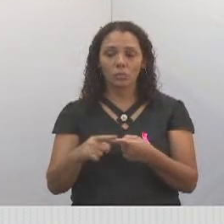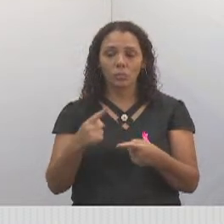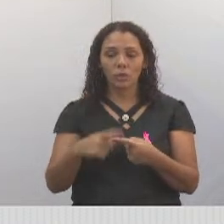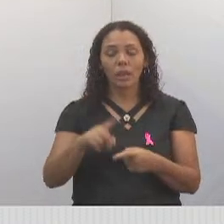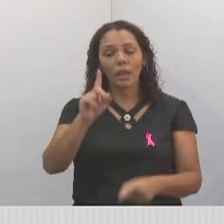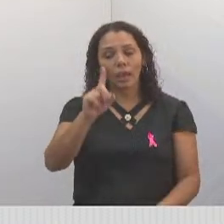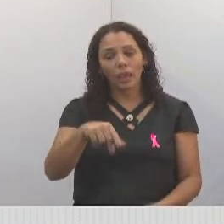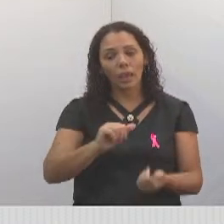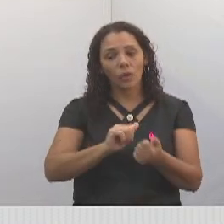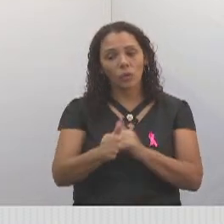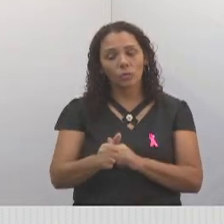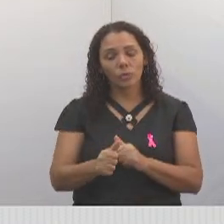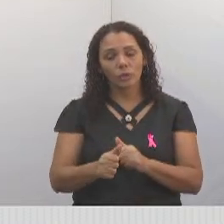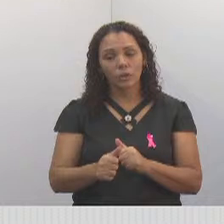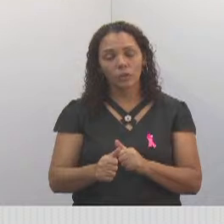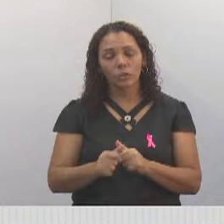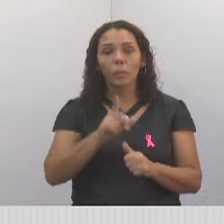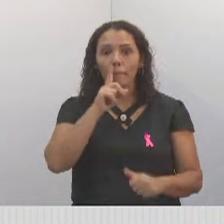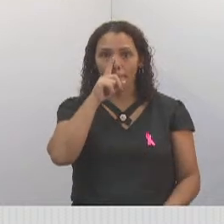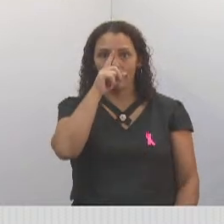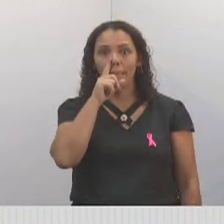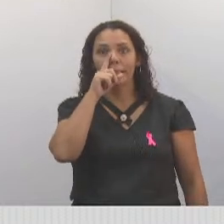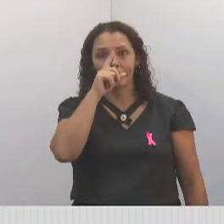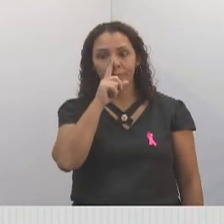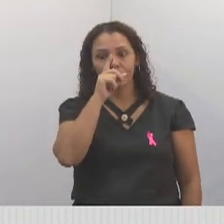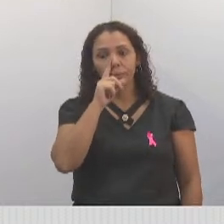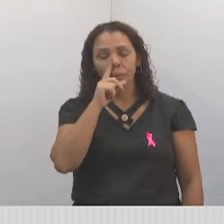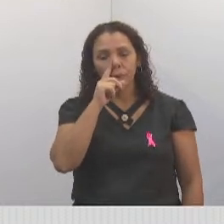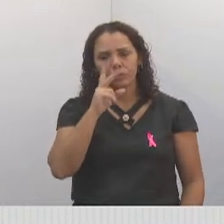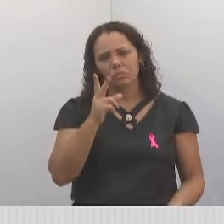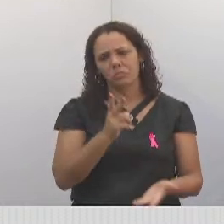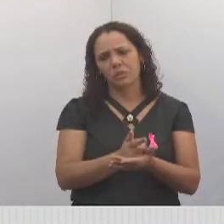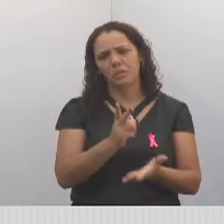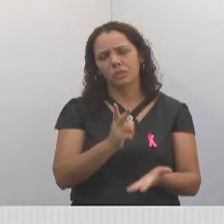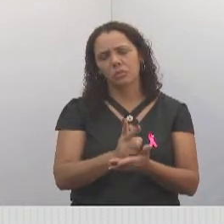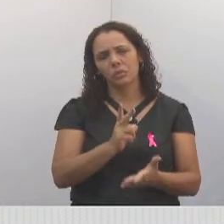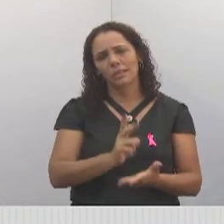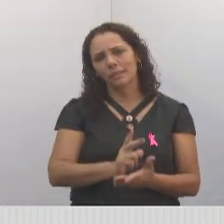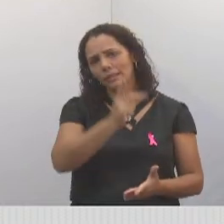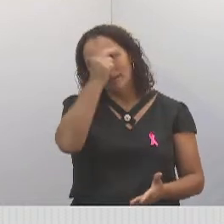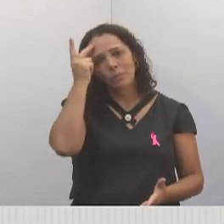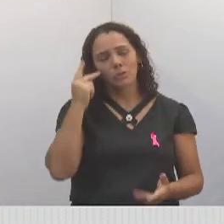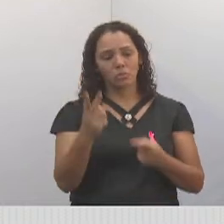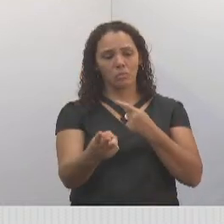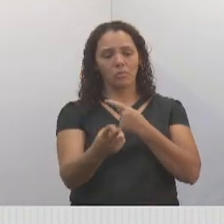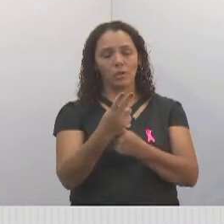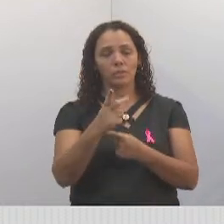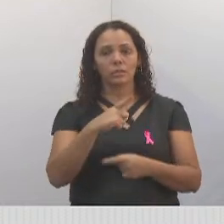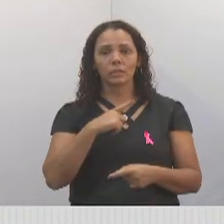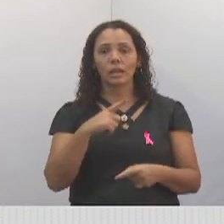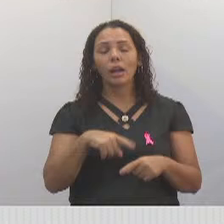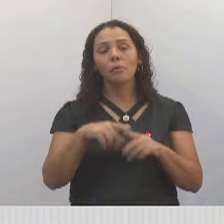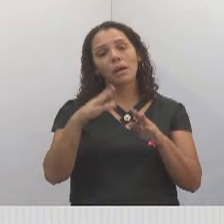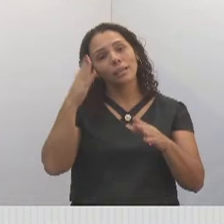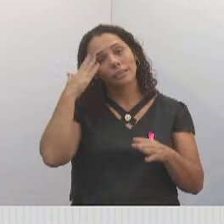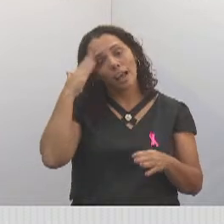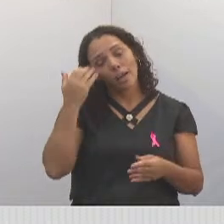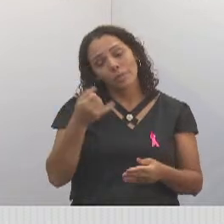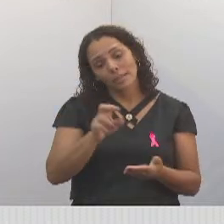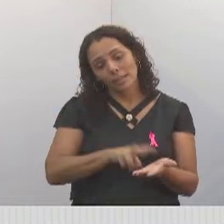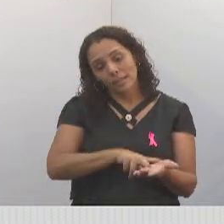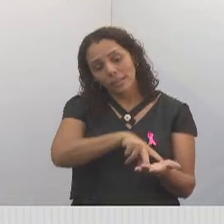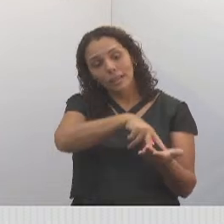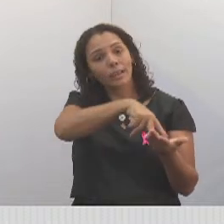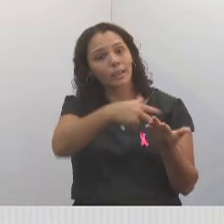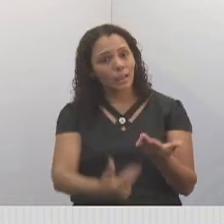um esporte de risco, embora tenha todo o aparato, o atleta ele se protege, mas a gente sabe que se cair